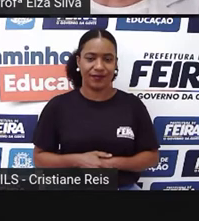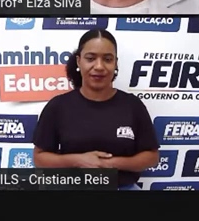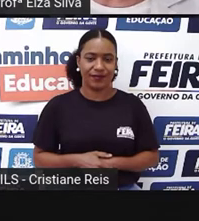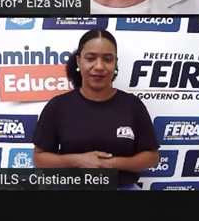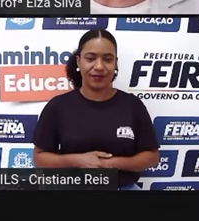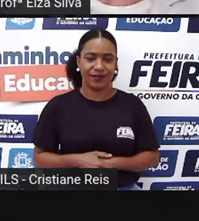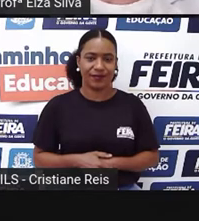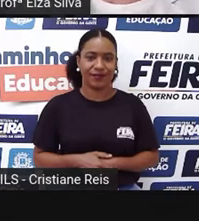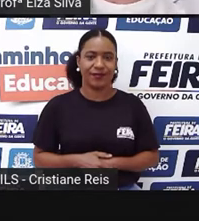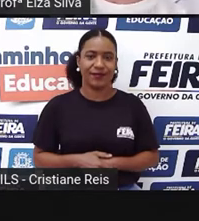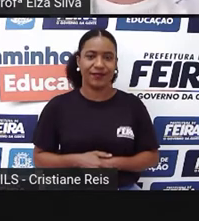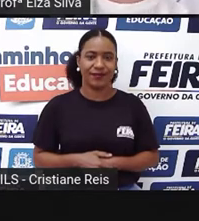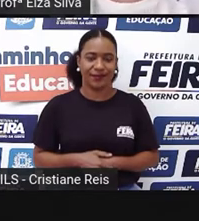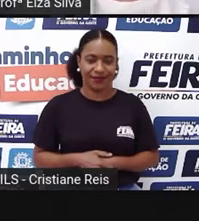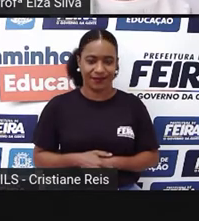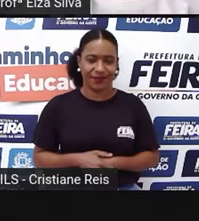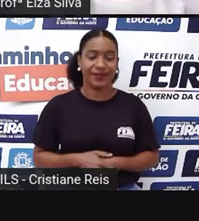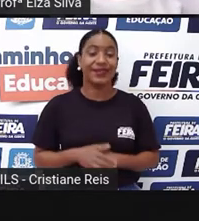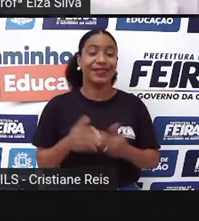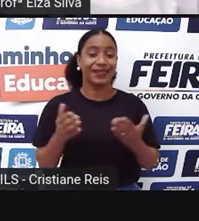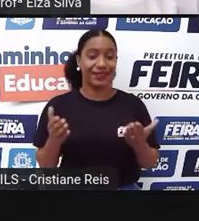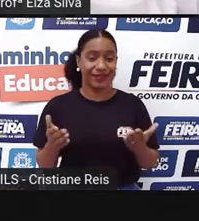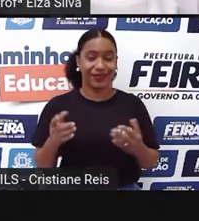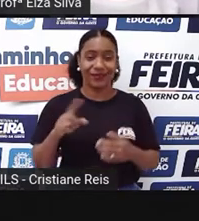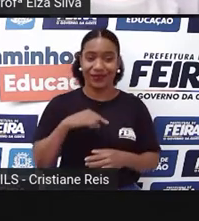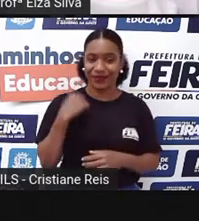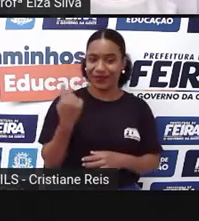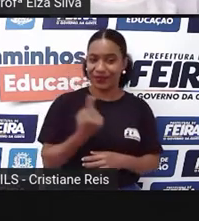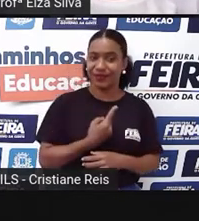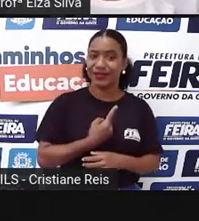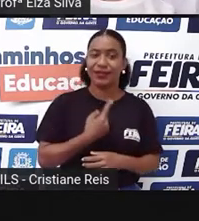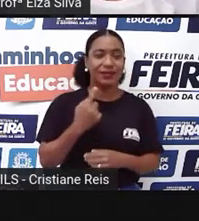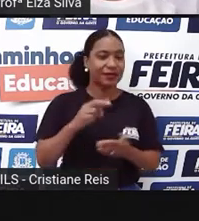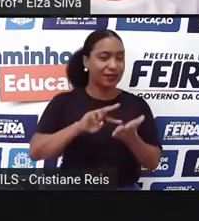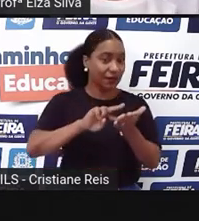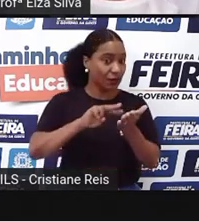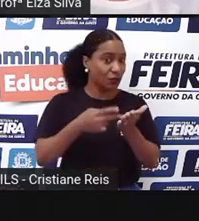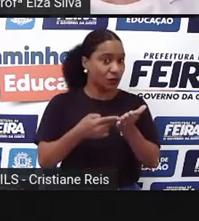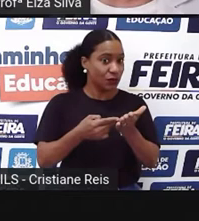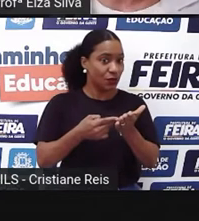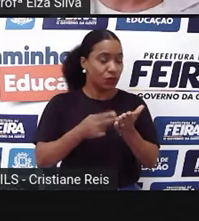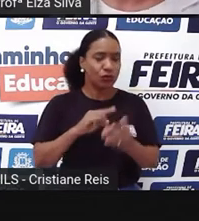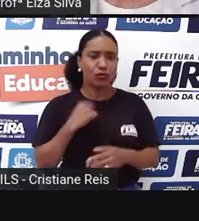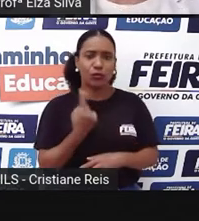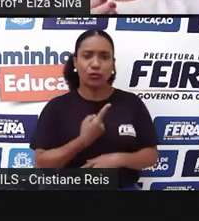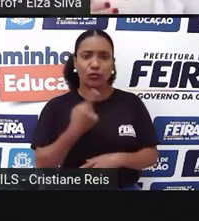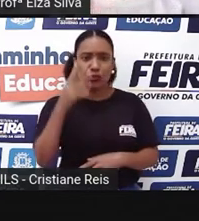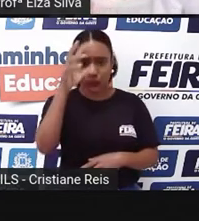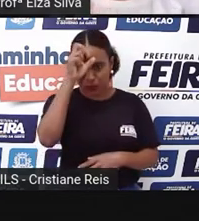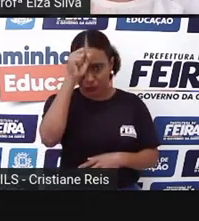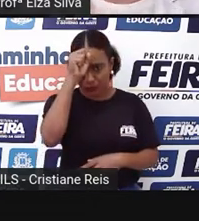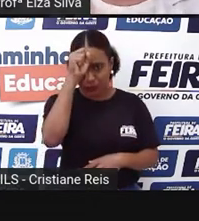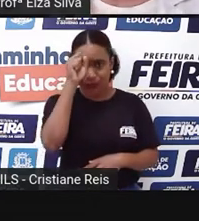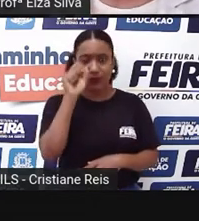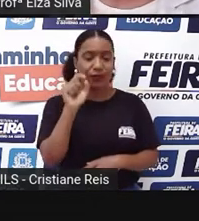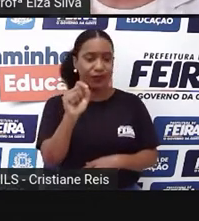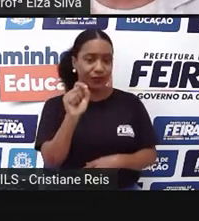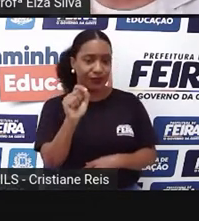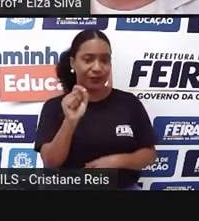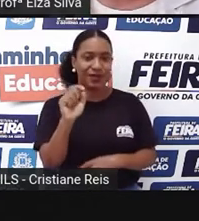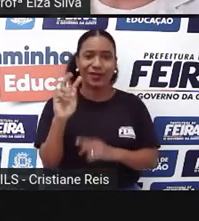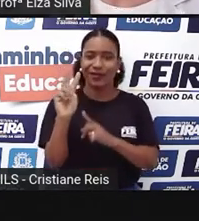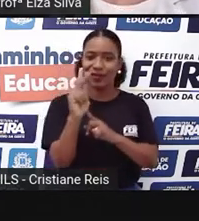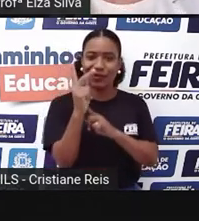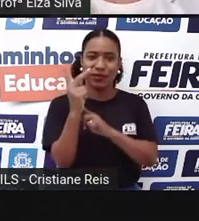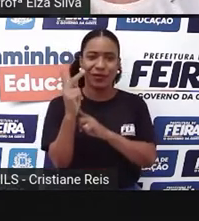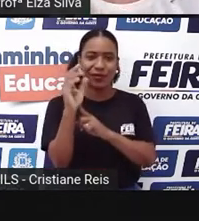time. Então, nós aprendemos aqui que essa palavra hobby, que nós utilizamos aqui na nossa